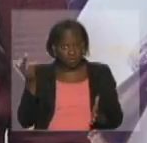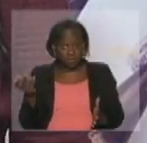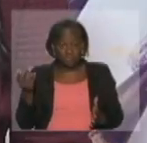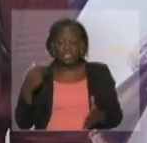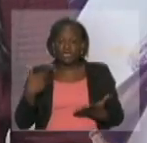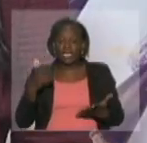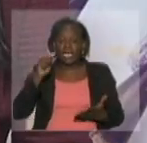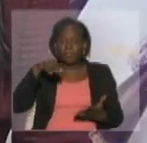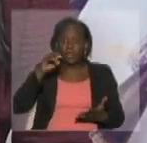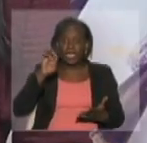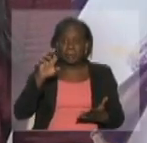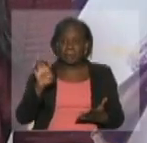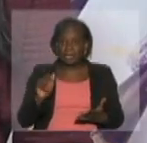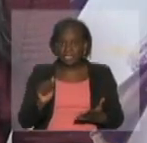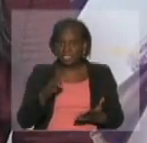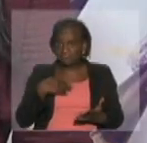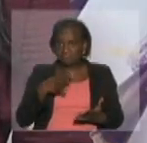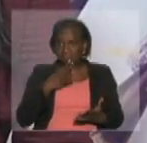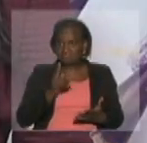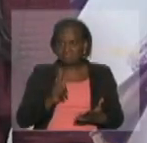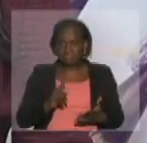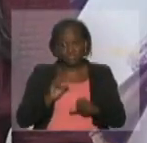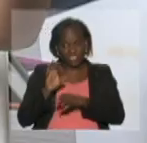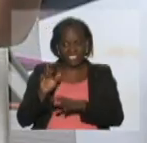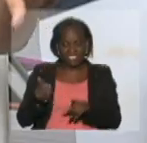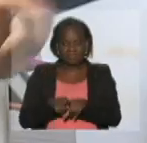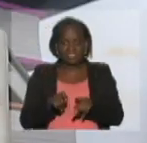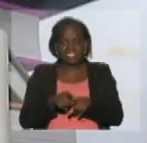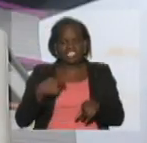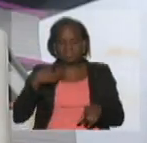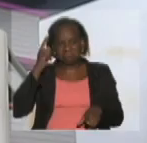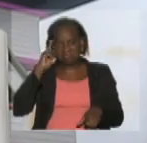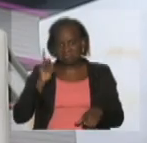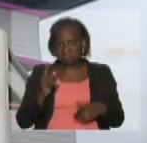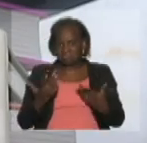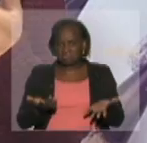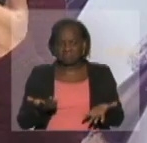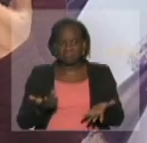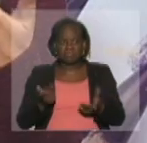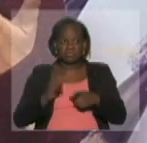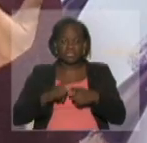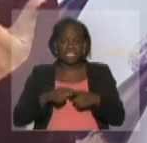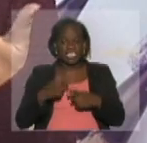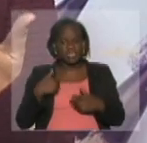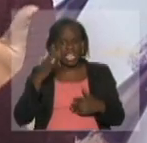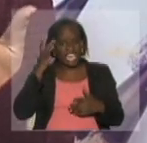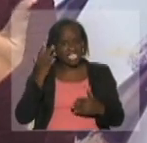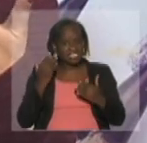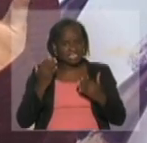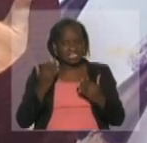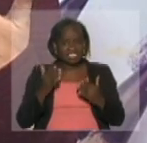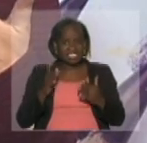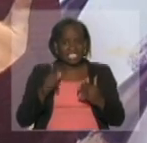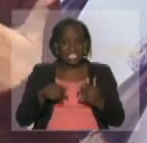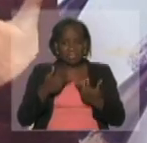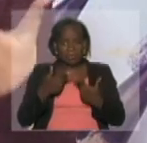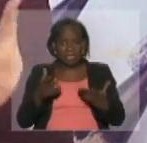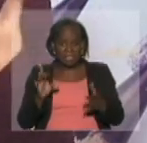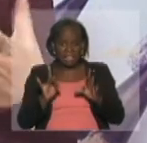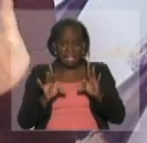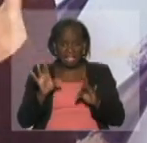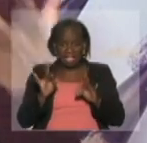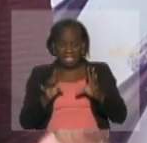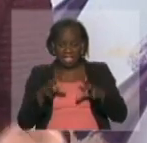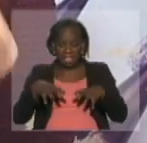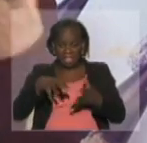Paulo. E ele falou assim, a moeba, eu não sabia o que era, né? Vou te ensinar a fazer. O que é isso, não sei o que. Porque eu desconfiei pelo nome que fosse alguma